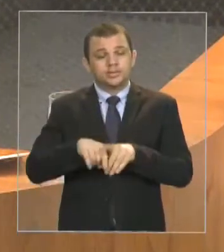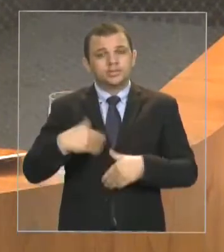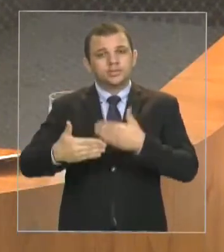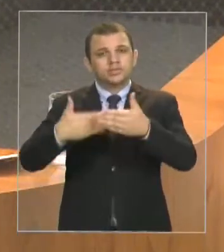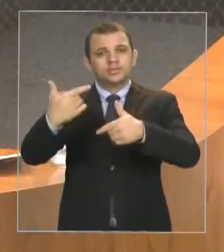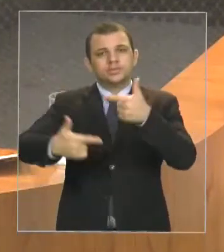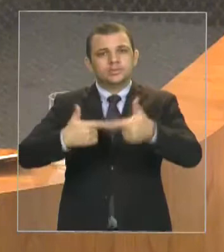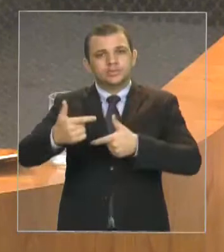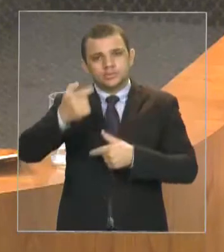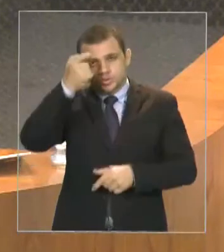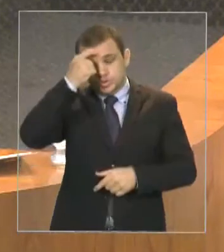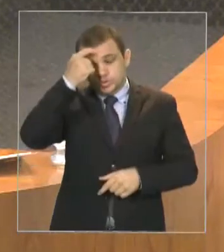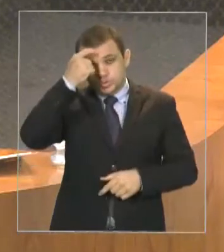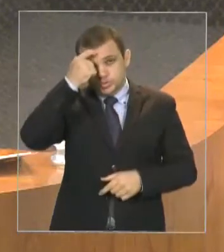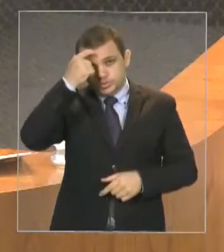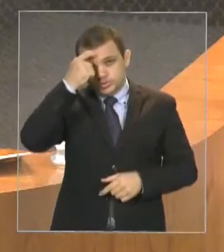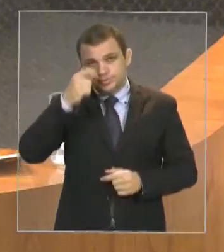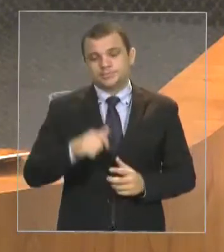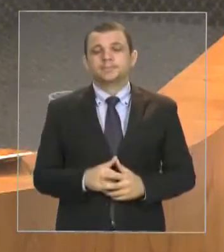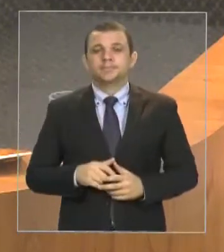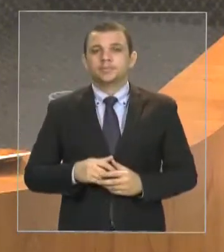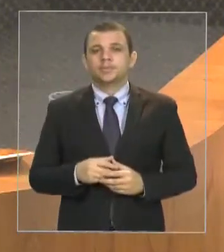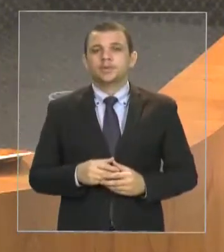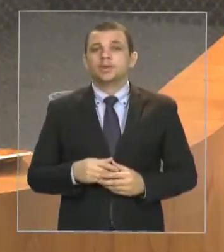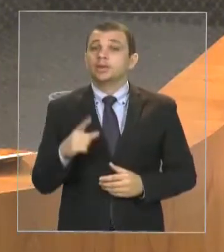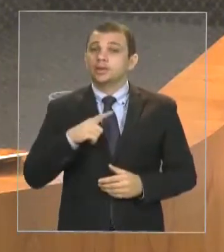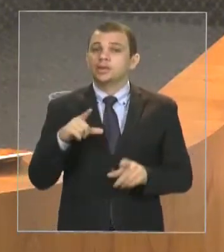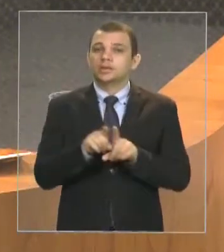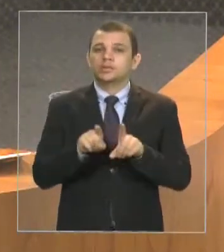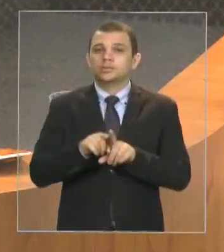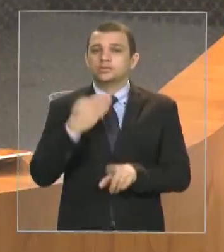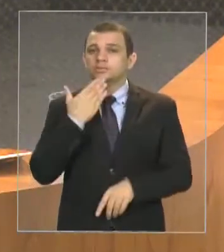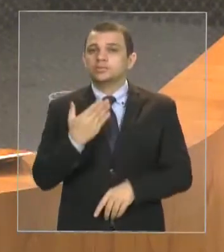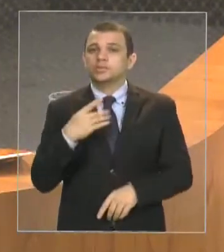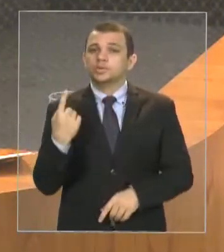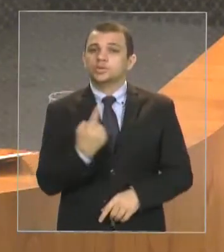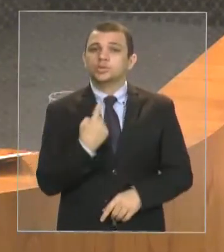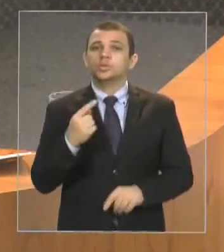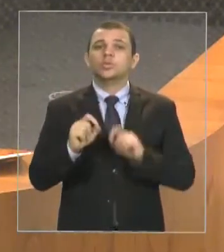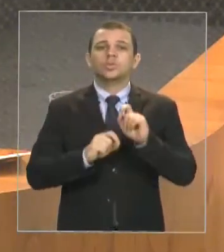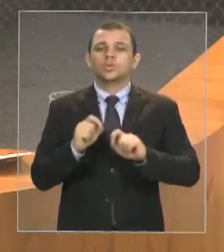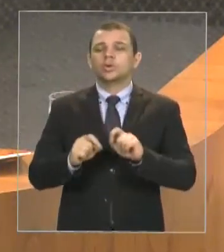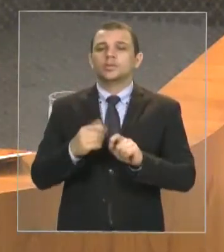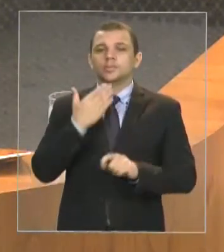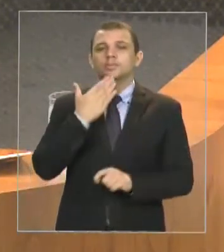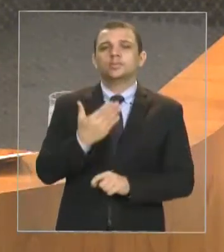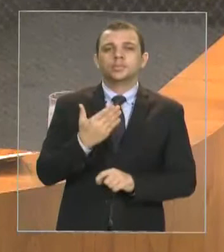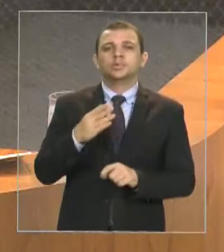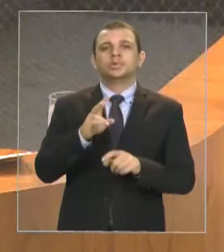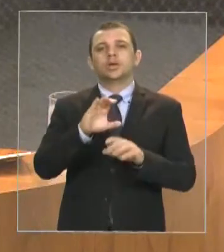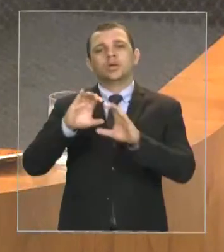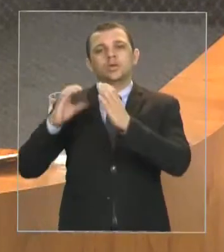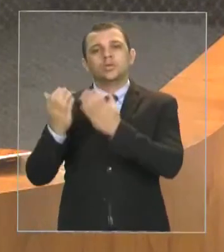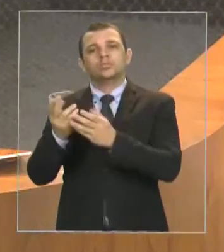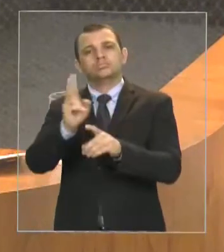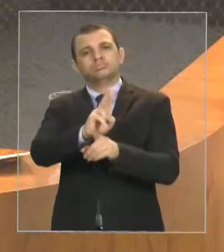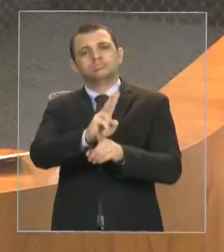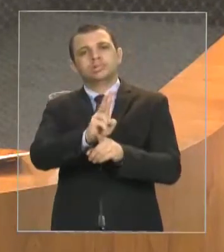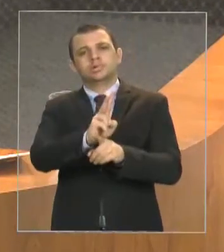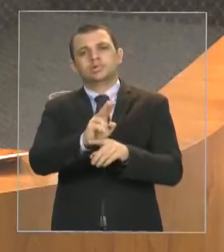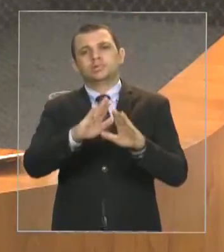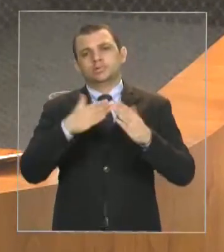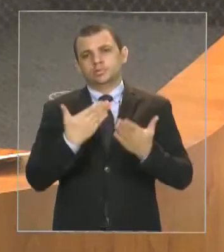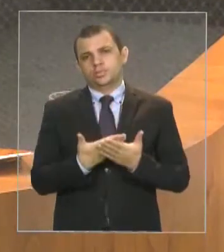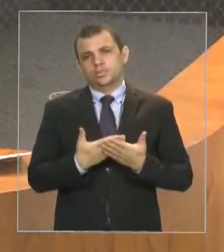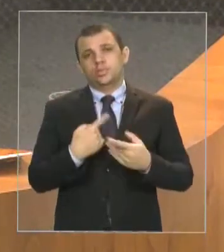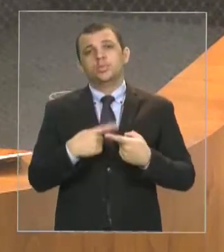de conscientização nesse sentido, e até um apelo que fazemos para que a comunidade preserve esse patrimônio, que o patrimônio